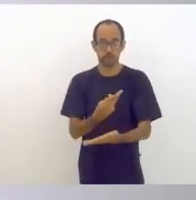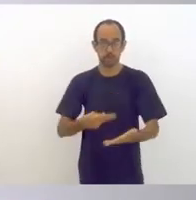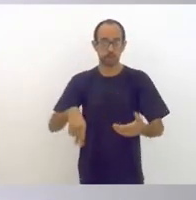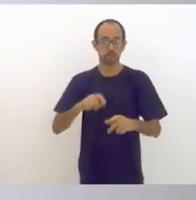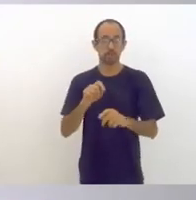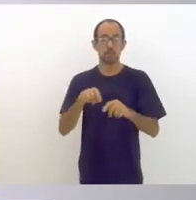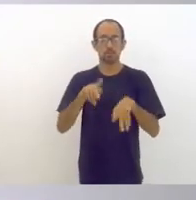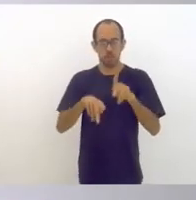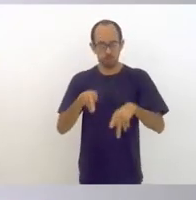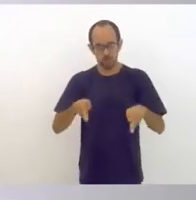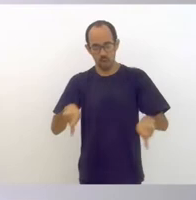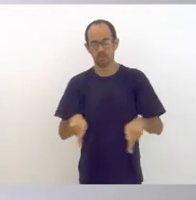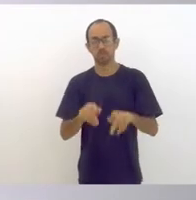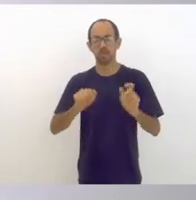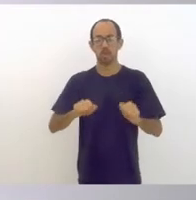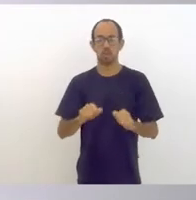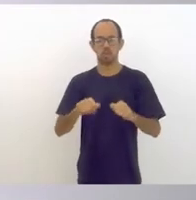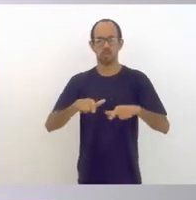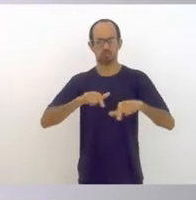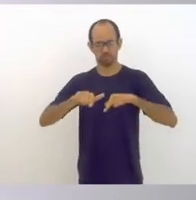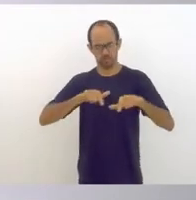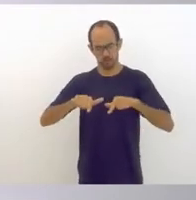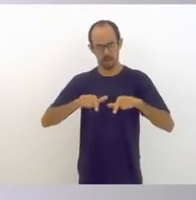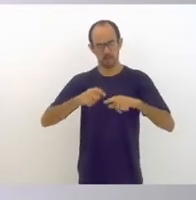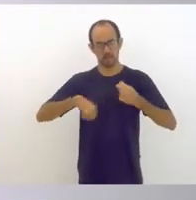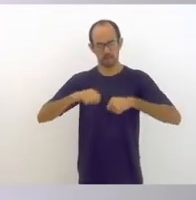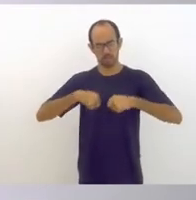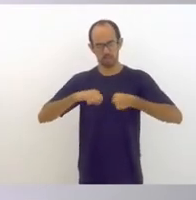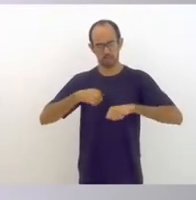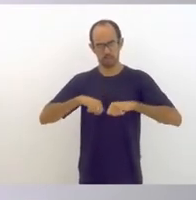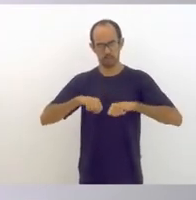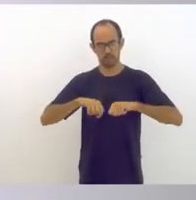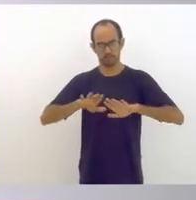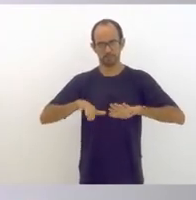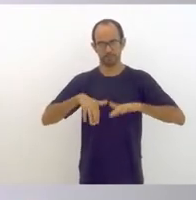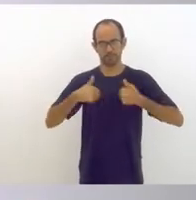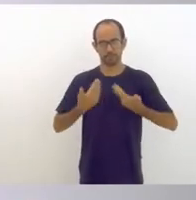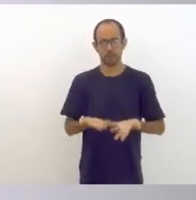densidade populacional, atividades econômicas. Então,